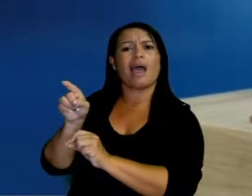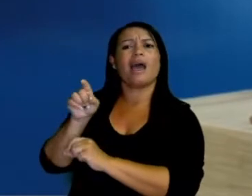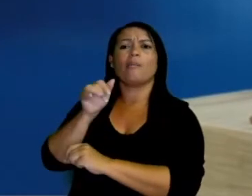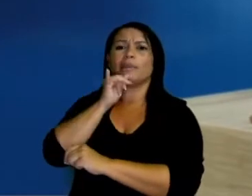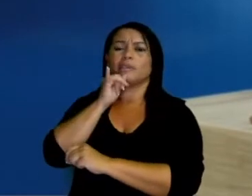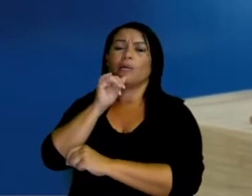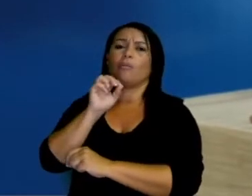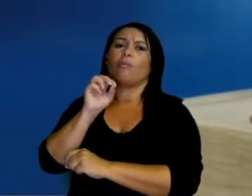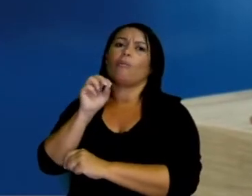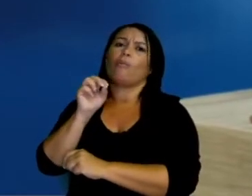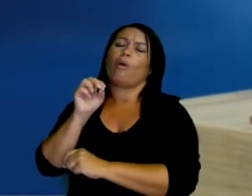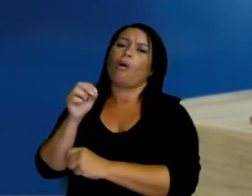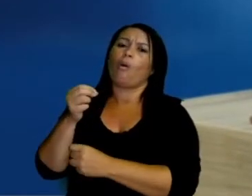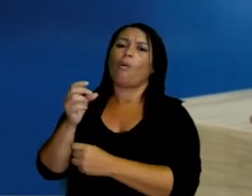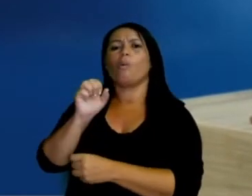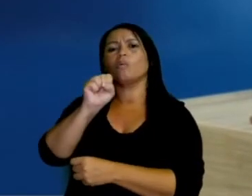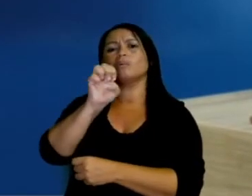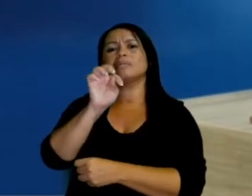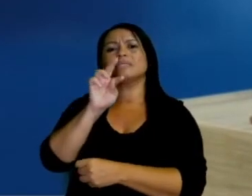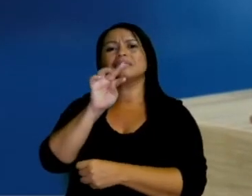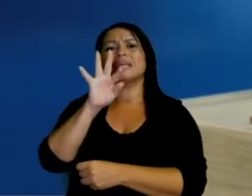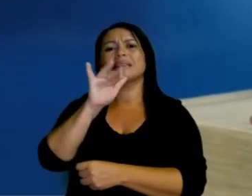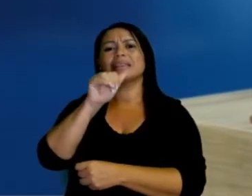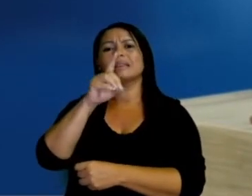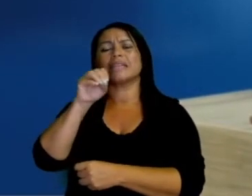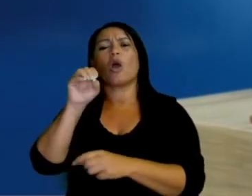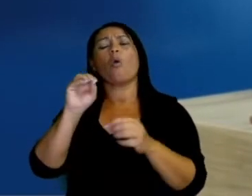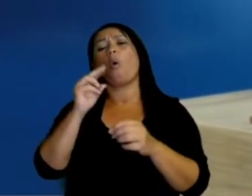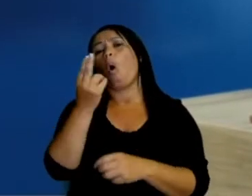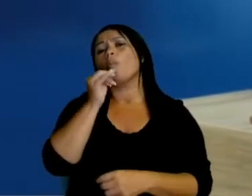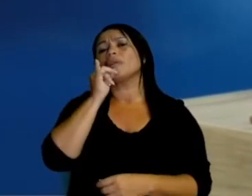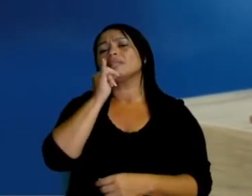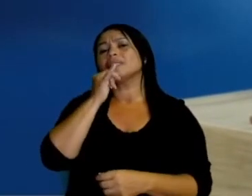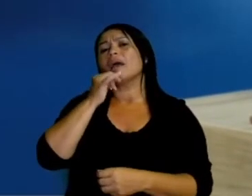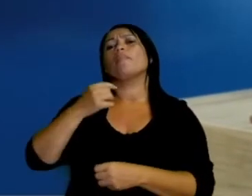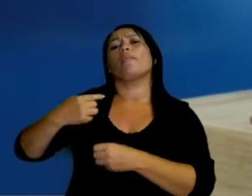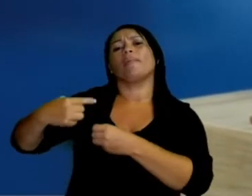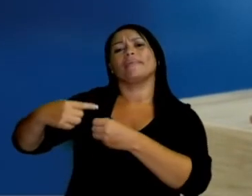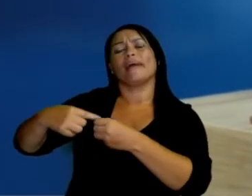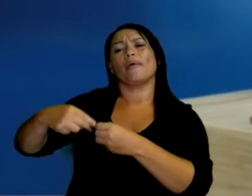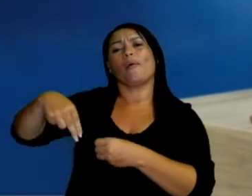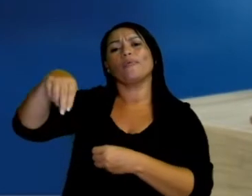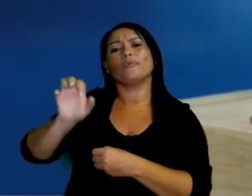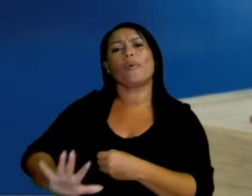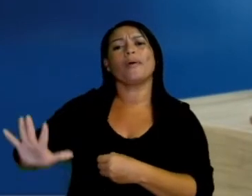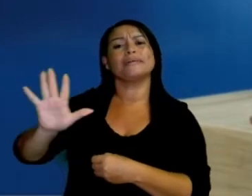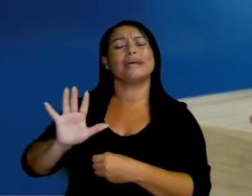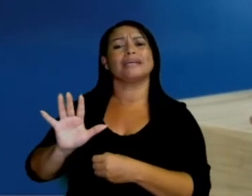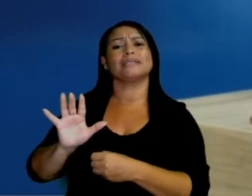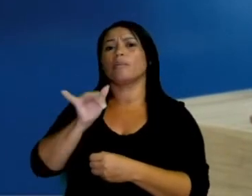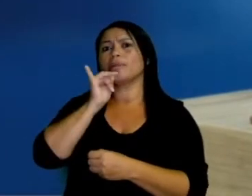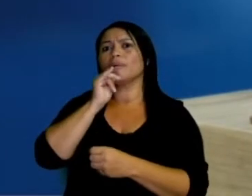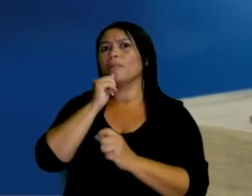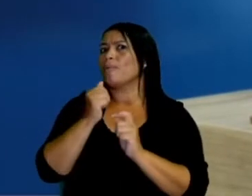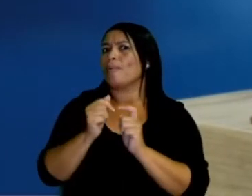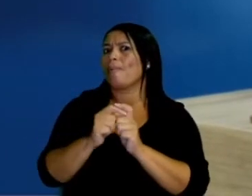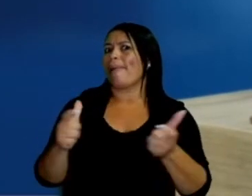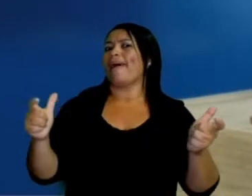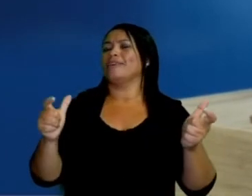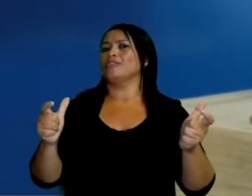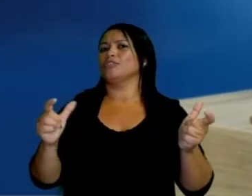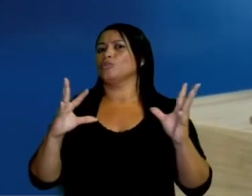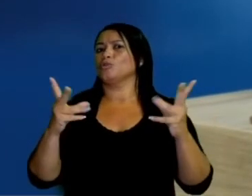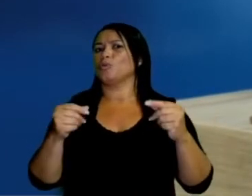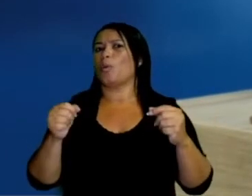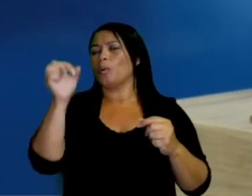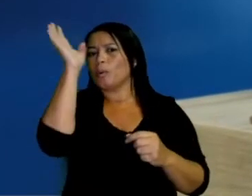Nordeste, né, a região Nordeste, e uma parte dessa região nordeste chamada de sertão, ela não abrange o país todo. Então, num contexto geral, o